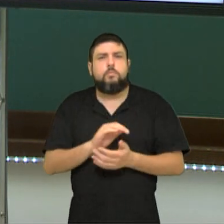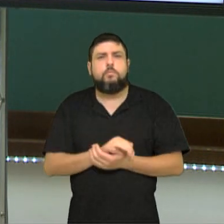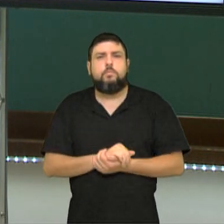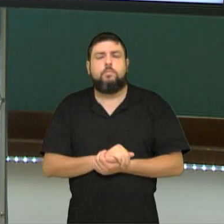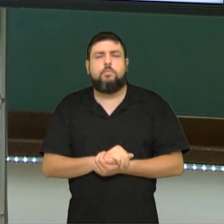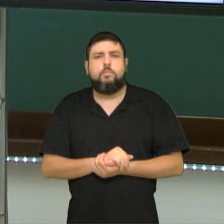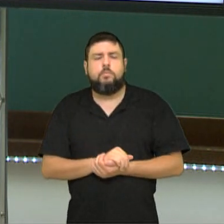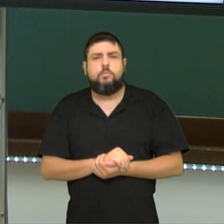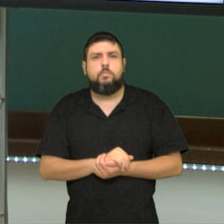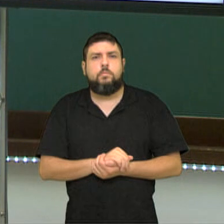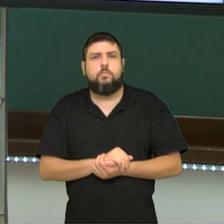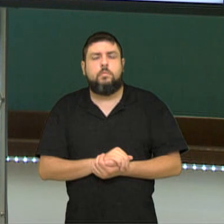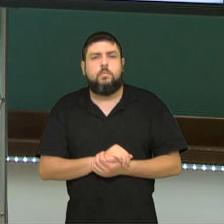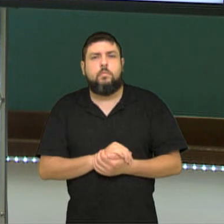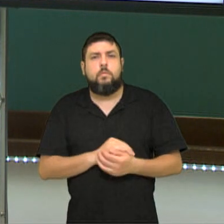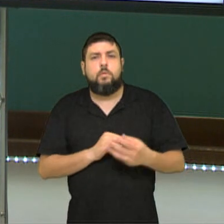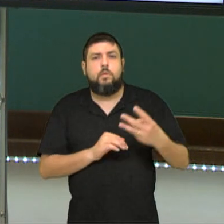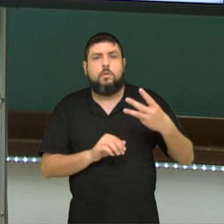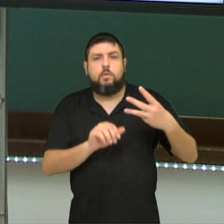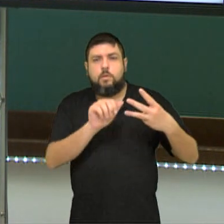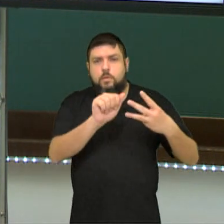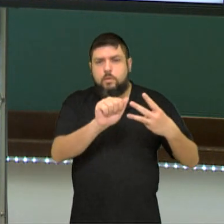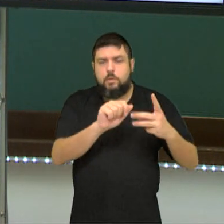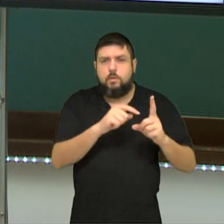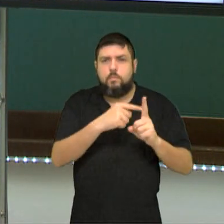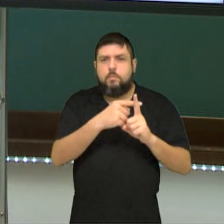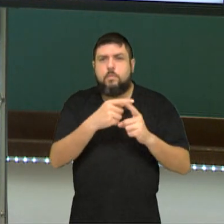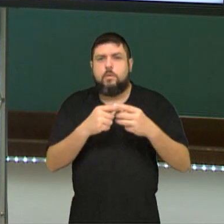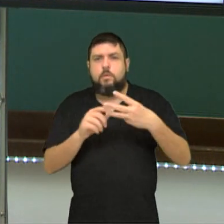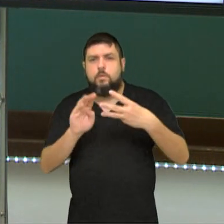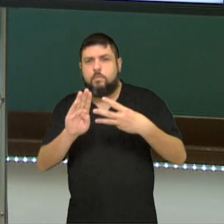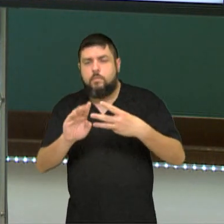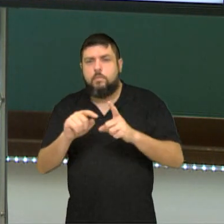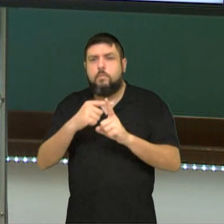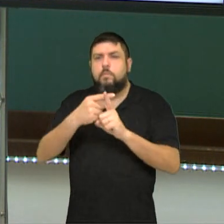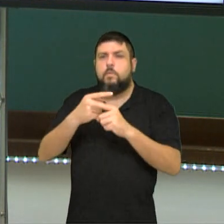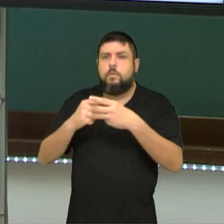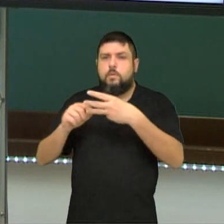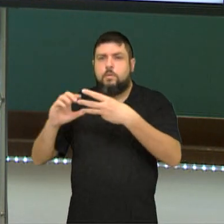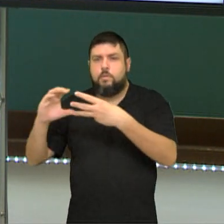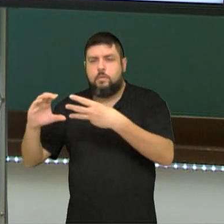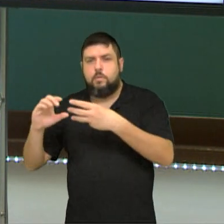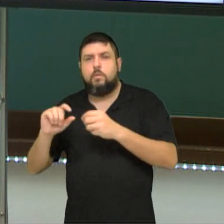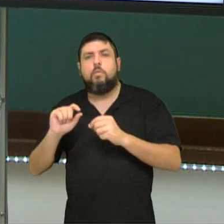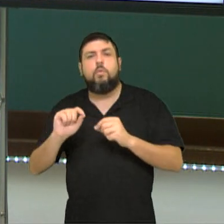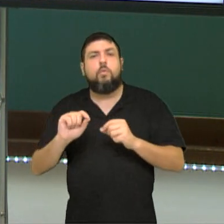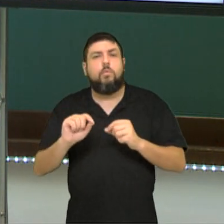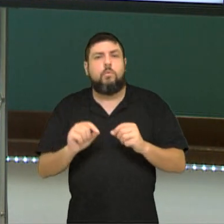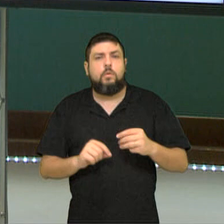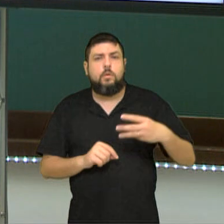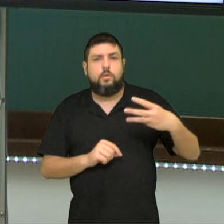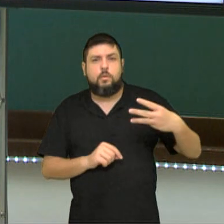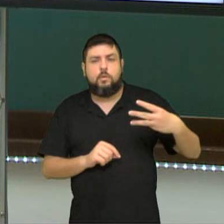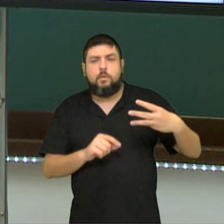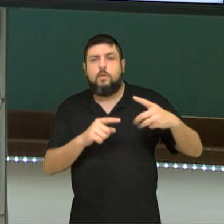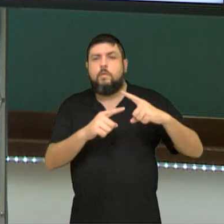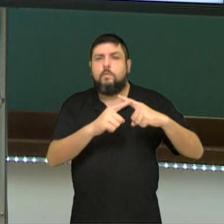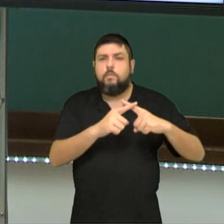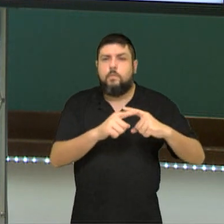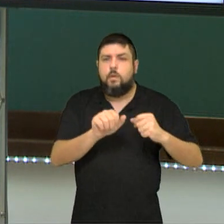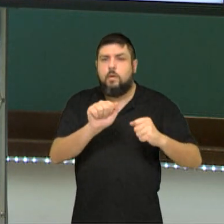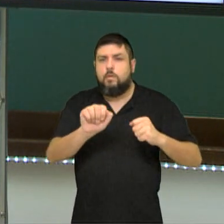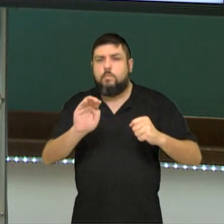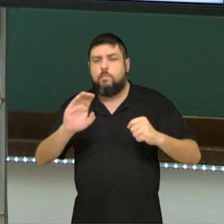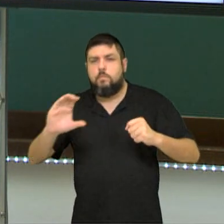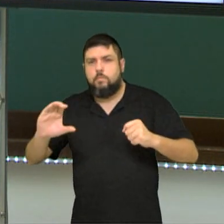3A mais 3B mais 3C é, portanto, igual a 3 vezes, entre parênteses, A mais B mais C. O que eu tenho